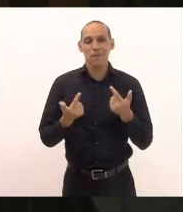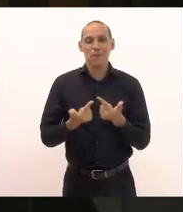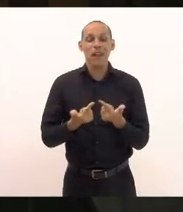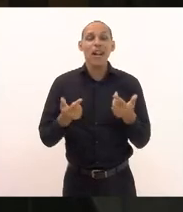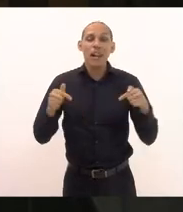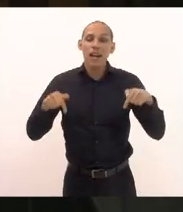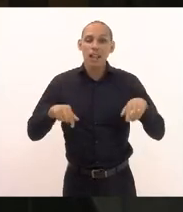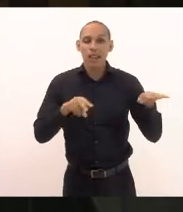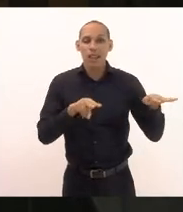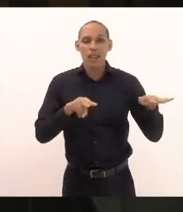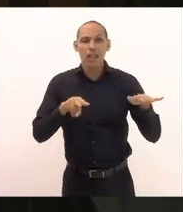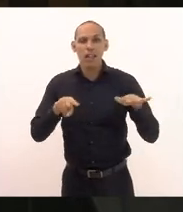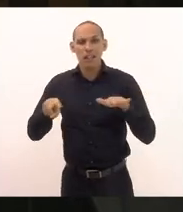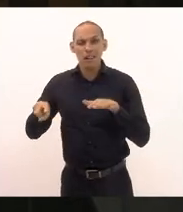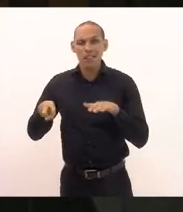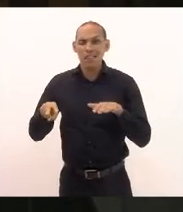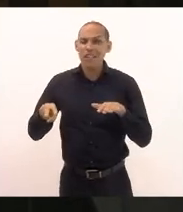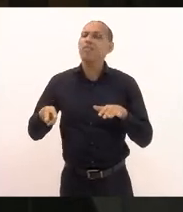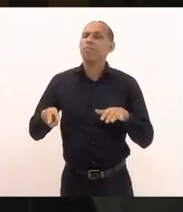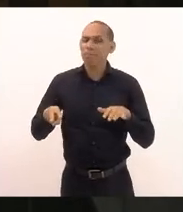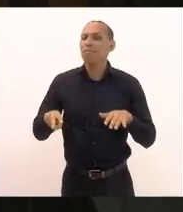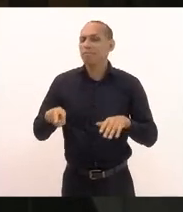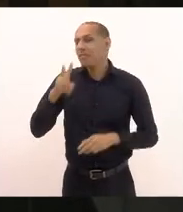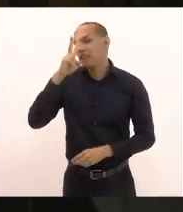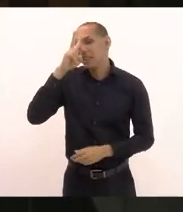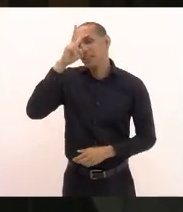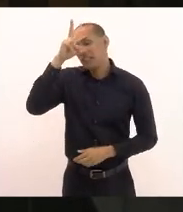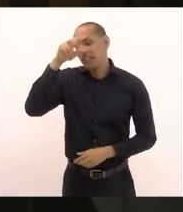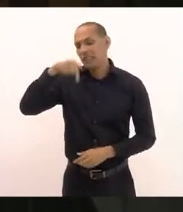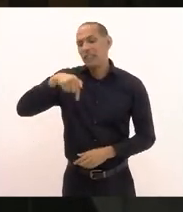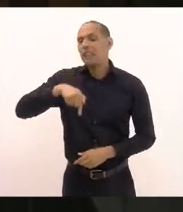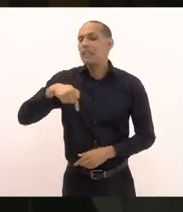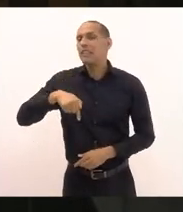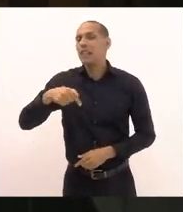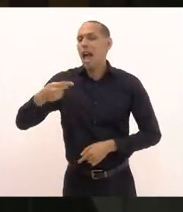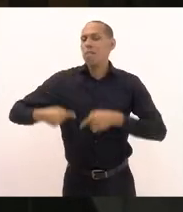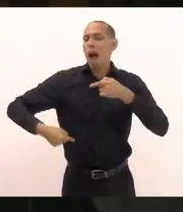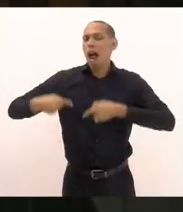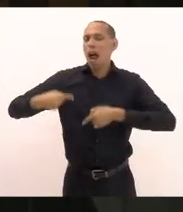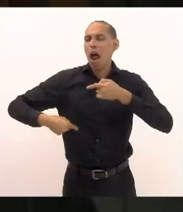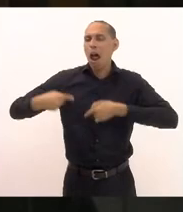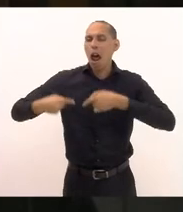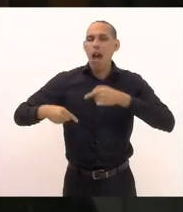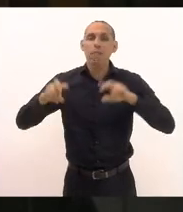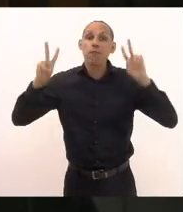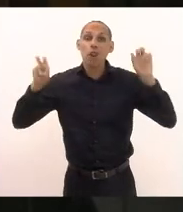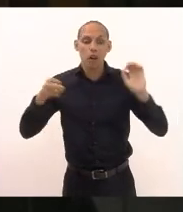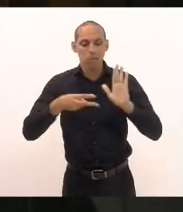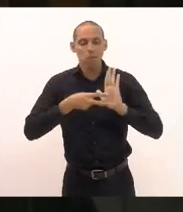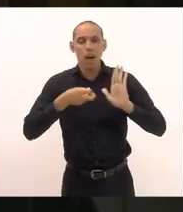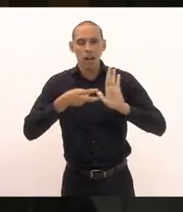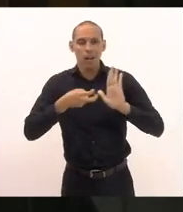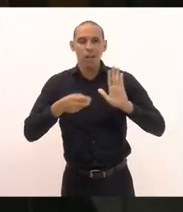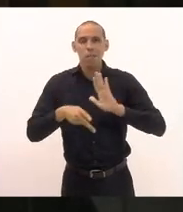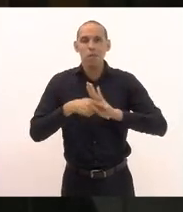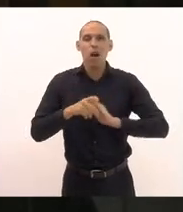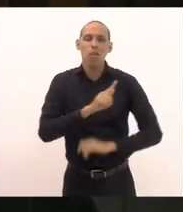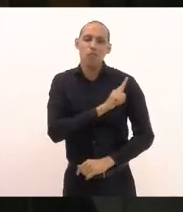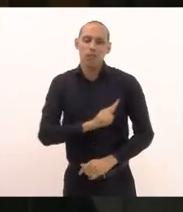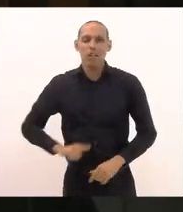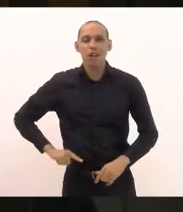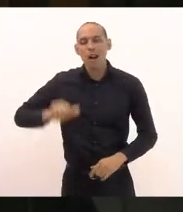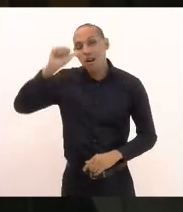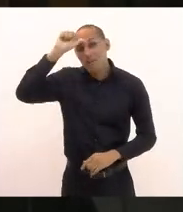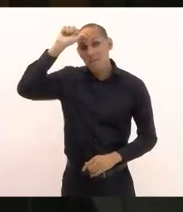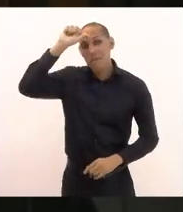Essa semana foi uma semana muito intensa aqui nessa casa de debate sobre os vetos do governador Cláudio